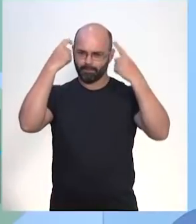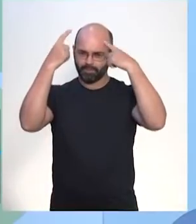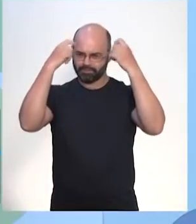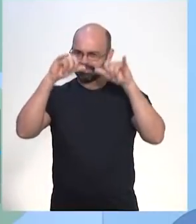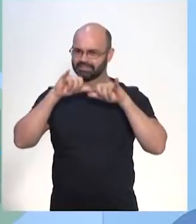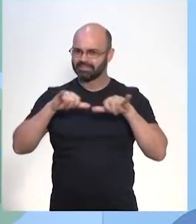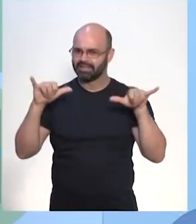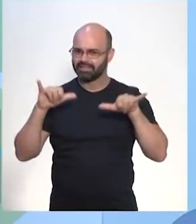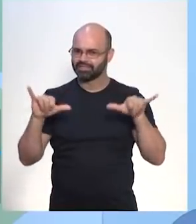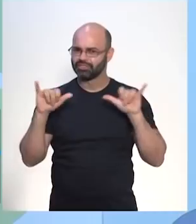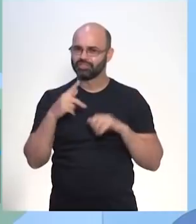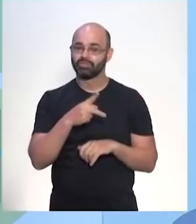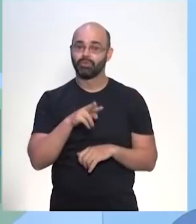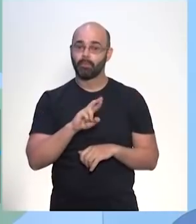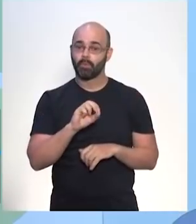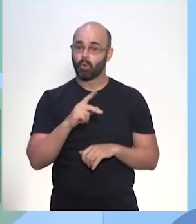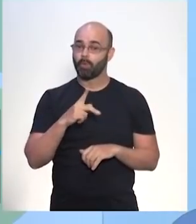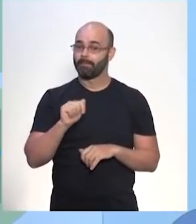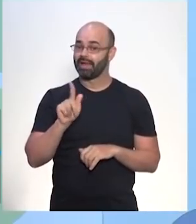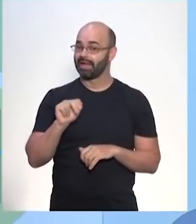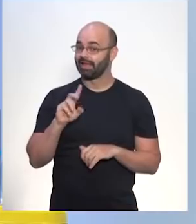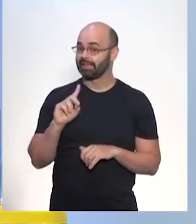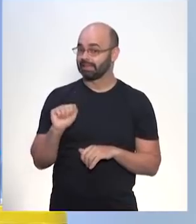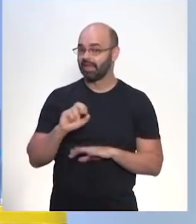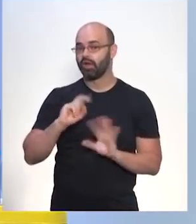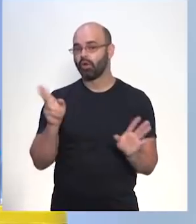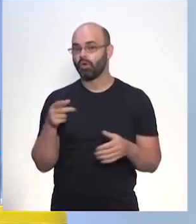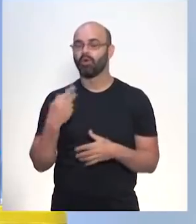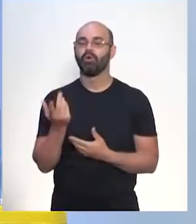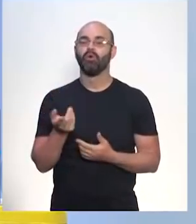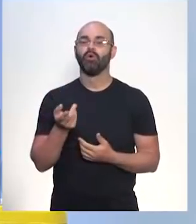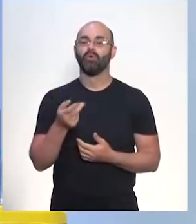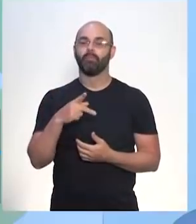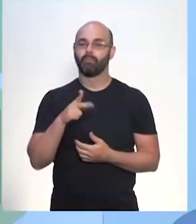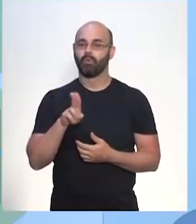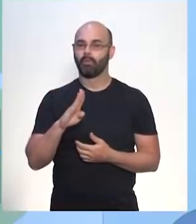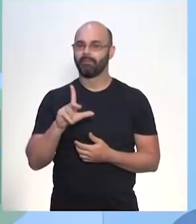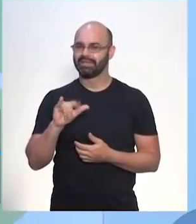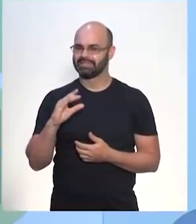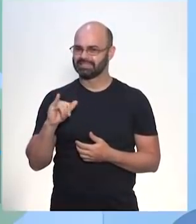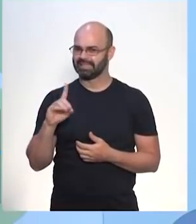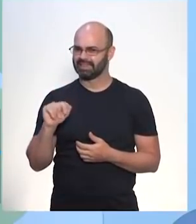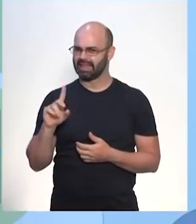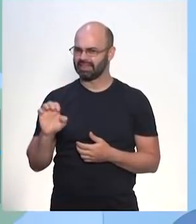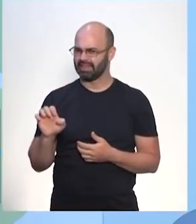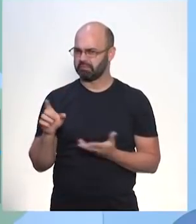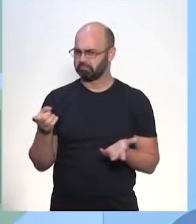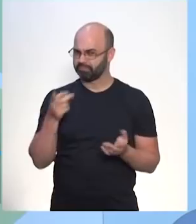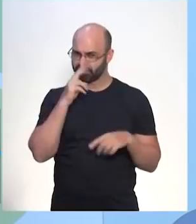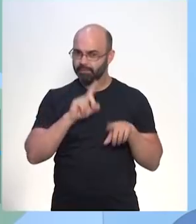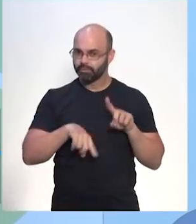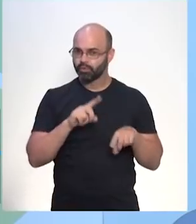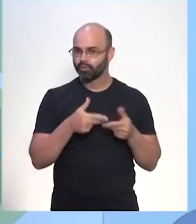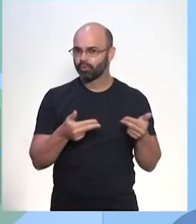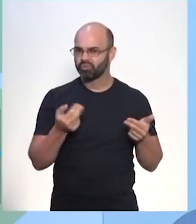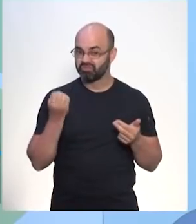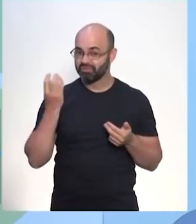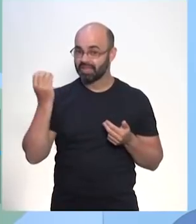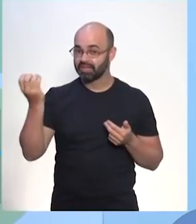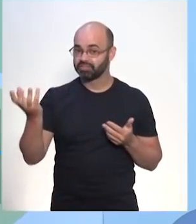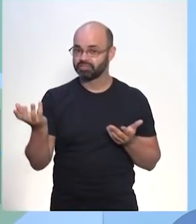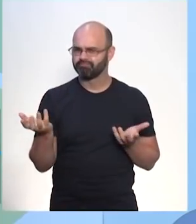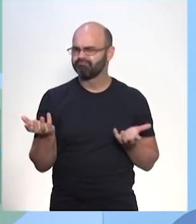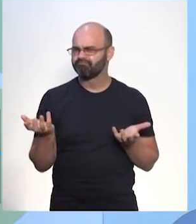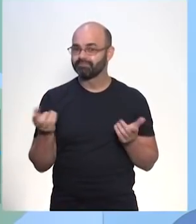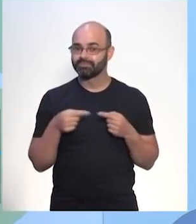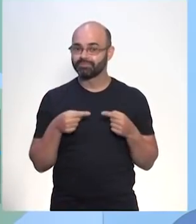um lugar ou uma ideia? Tá querendo me vender Uma viagem? exatamente. É um produto, será? É um produto ou é uma ideia?